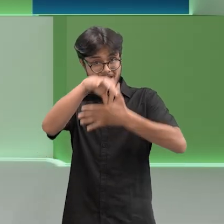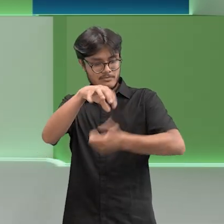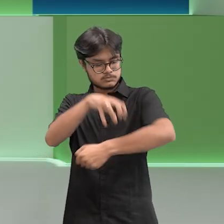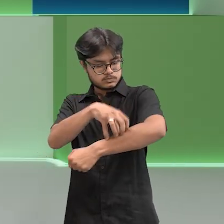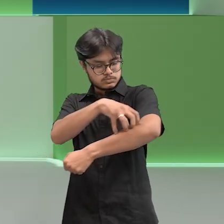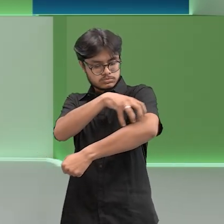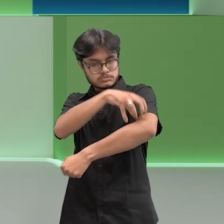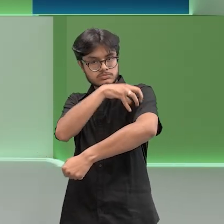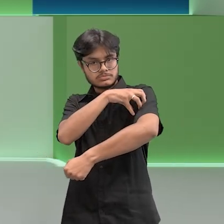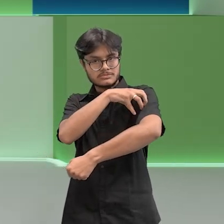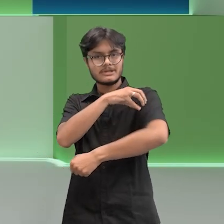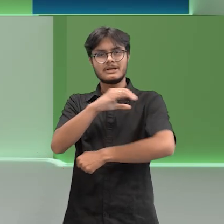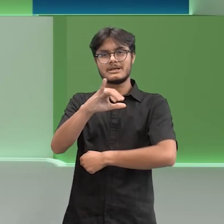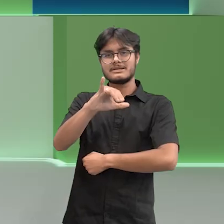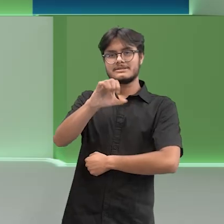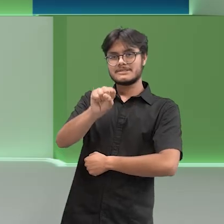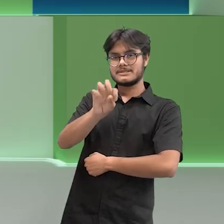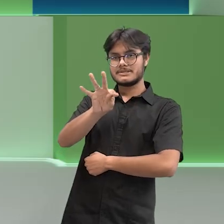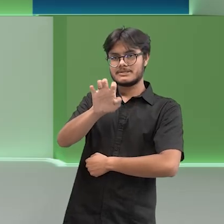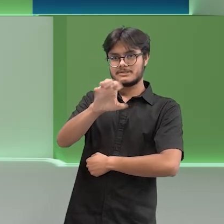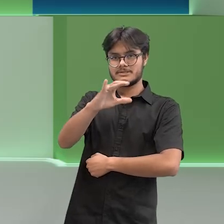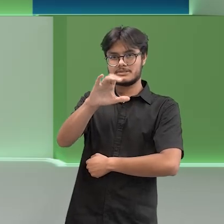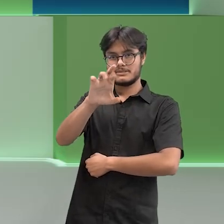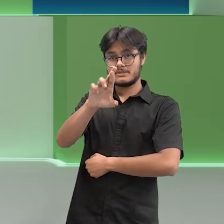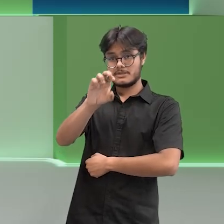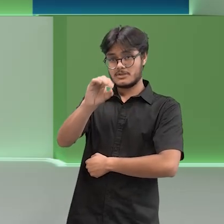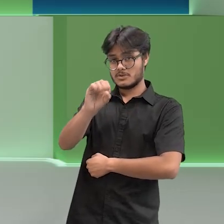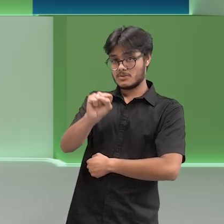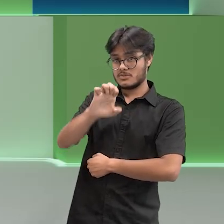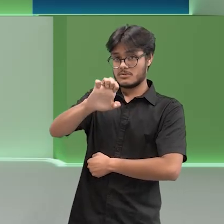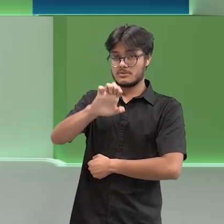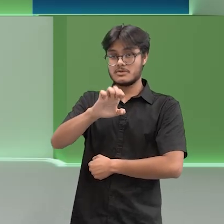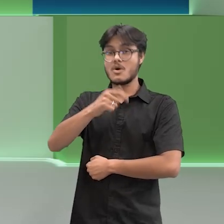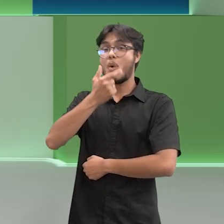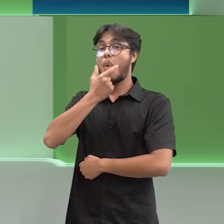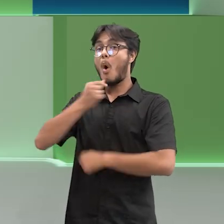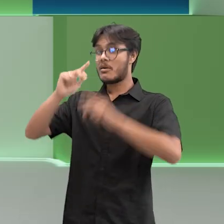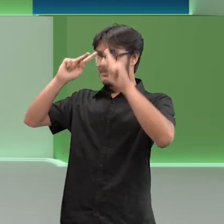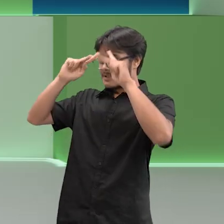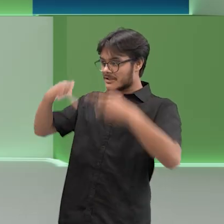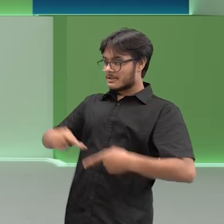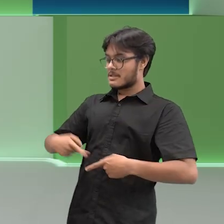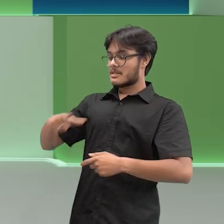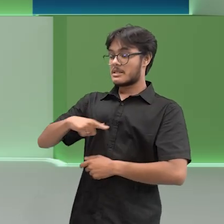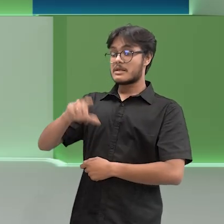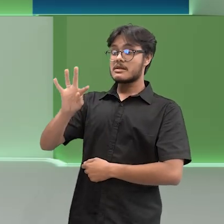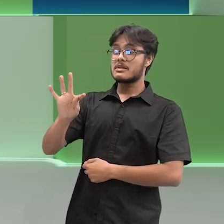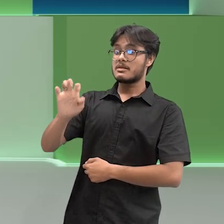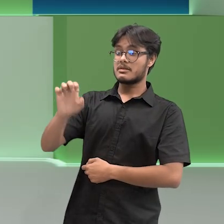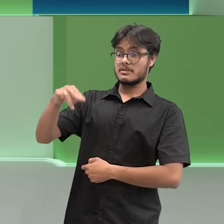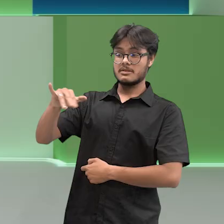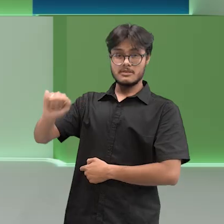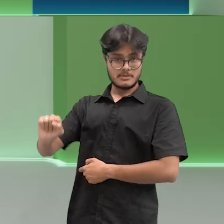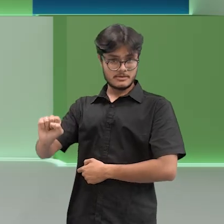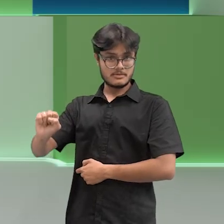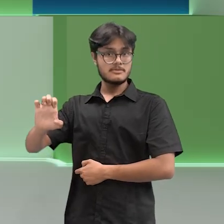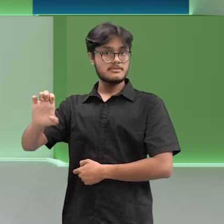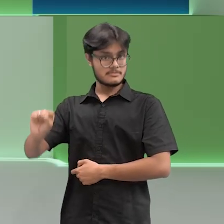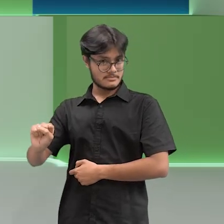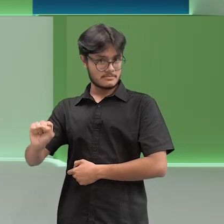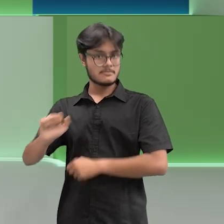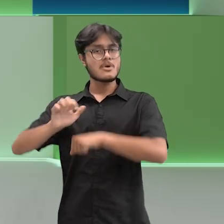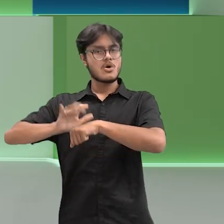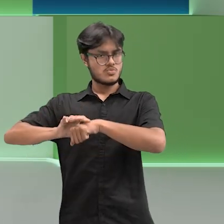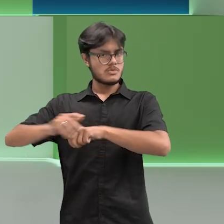Aí eu chamo de cisticercose. No caso, o ser humano vai ter uma tênia. Logo, a doença dele é teníase.